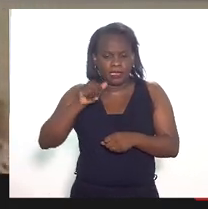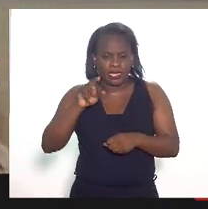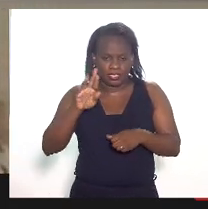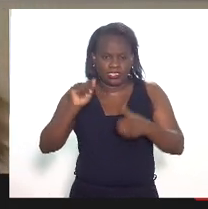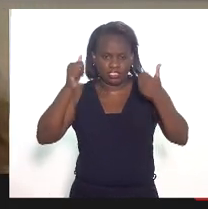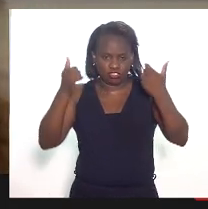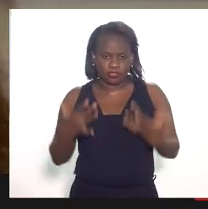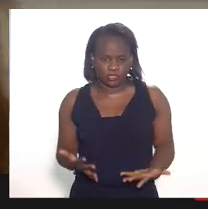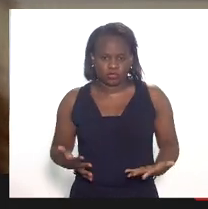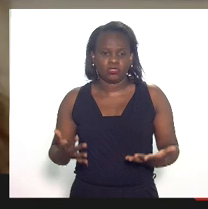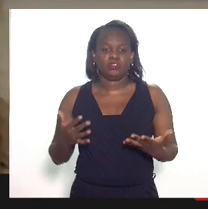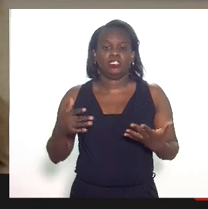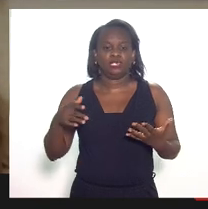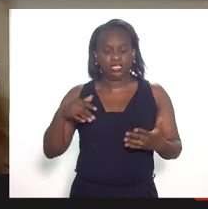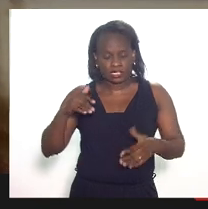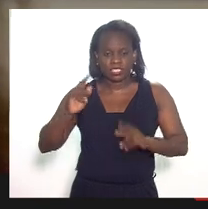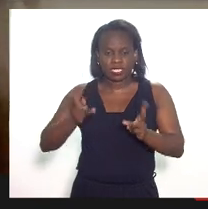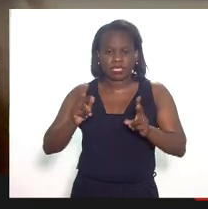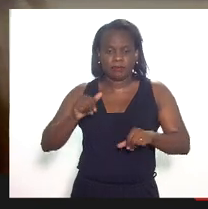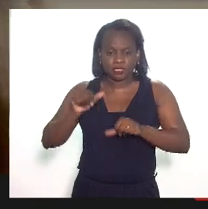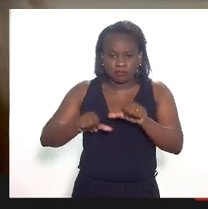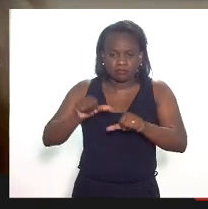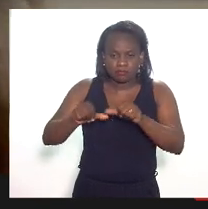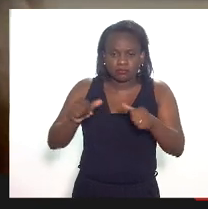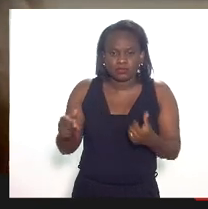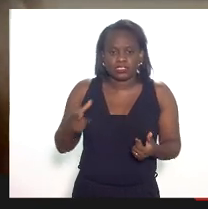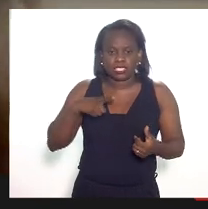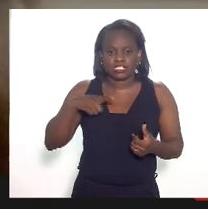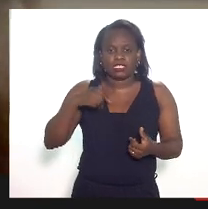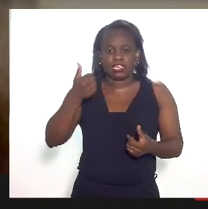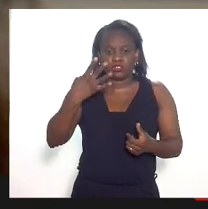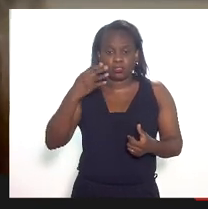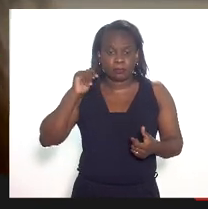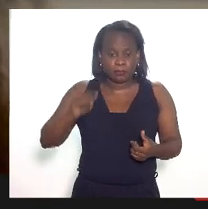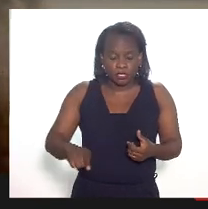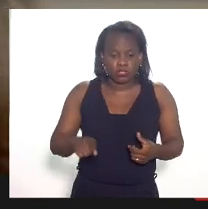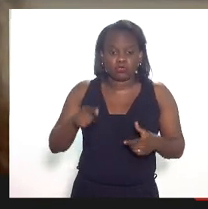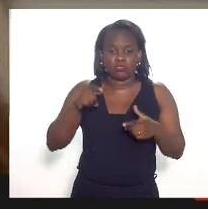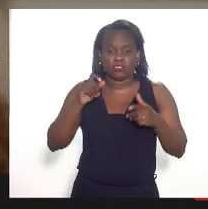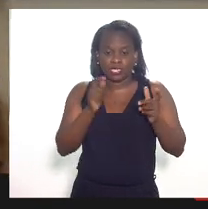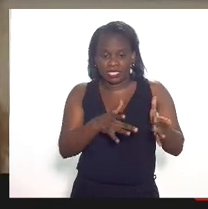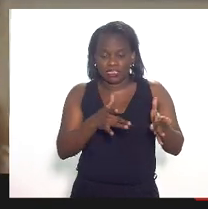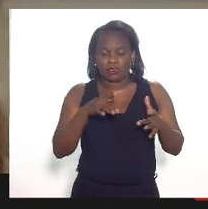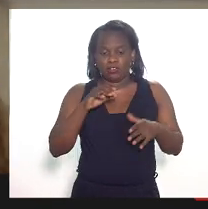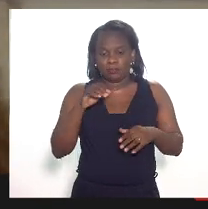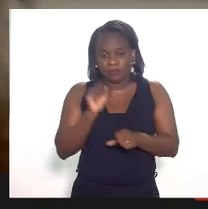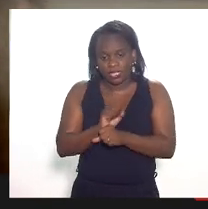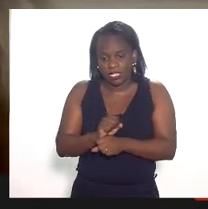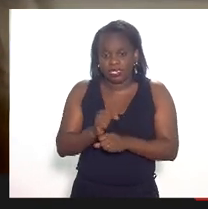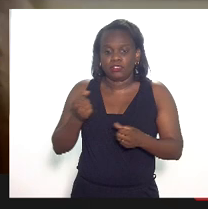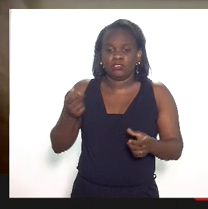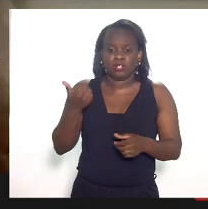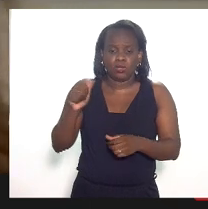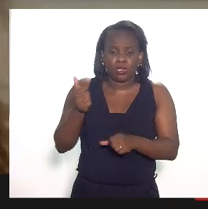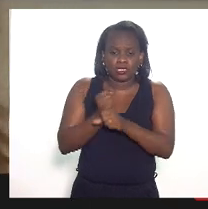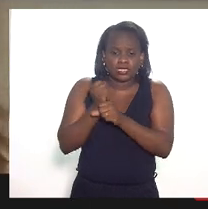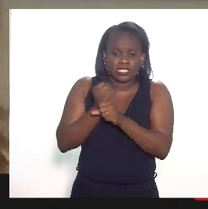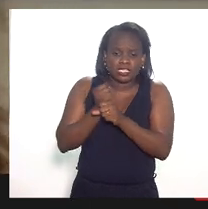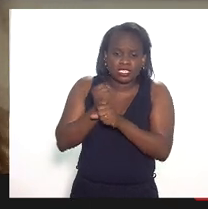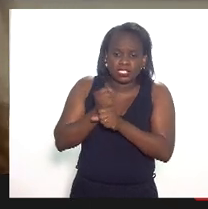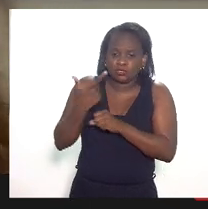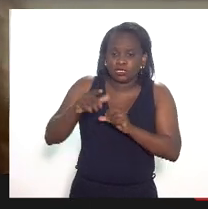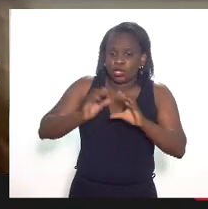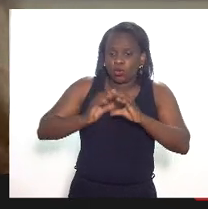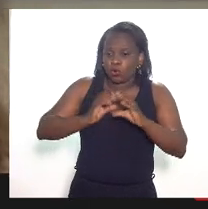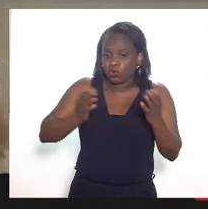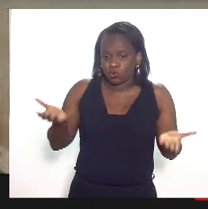que estão atualizando aí os 14 mil cargos ociosos, né, mais de 11 anos sem concurso